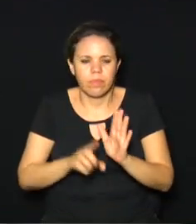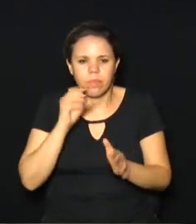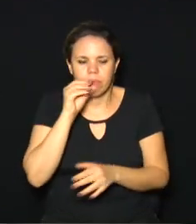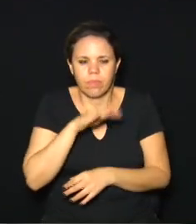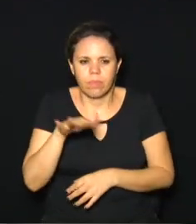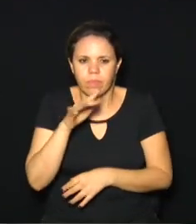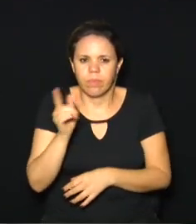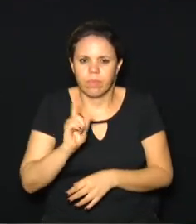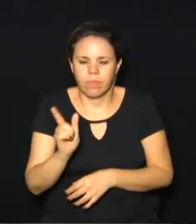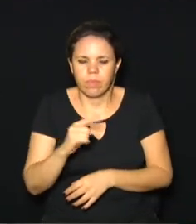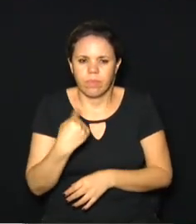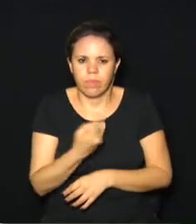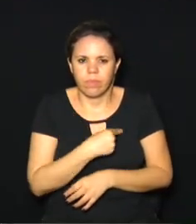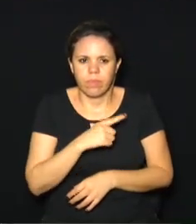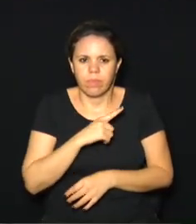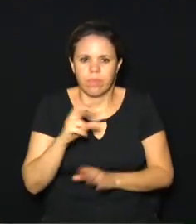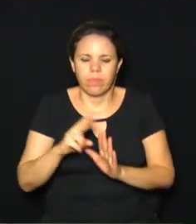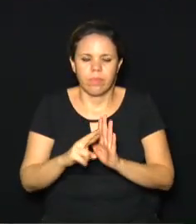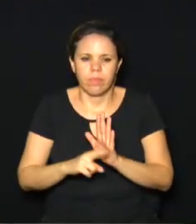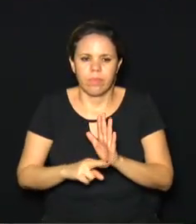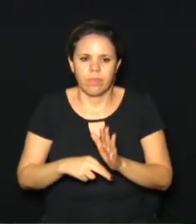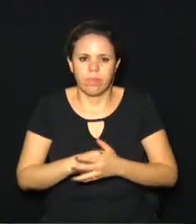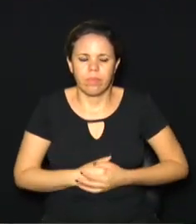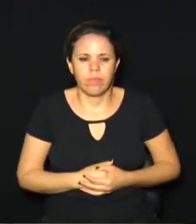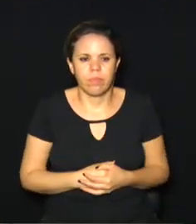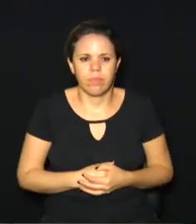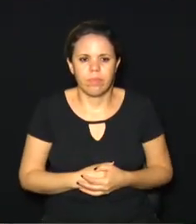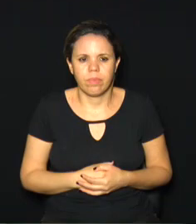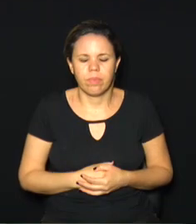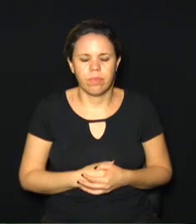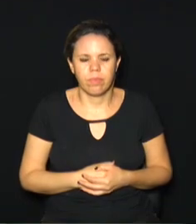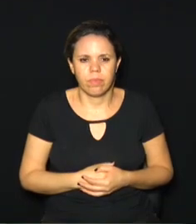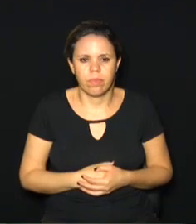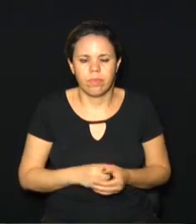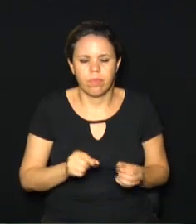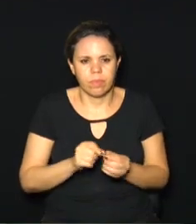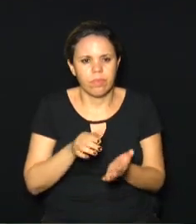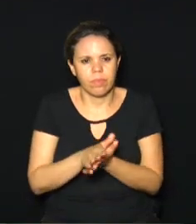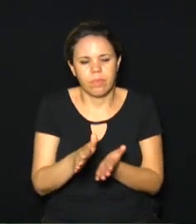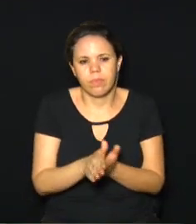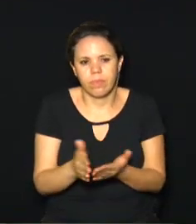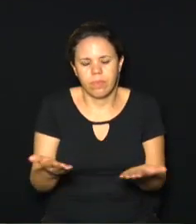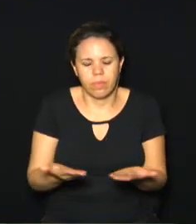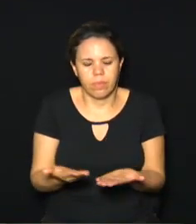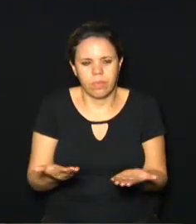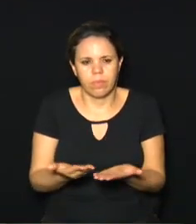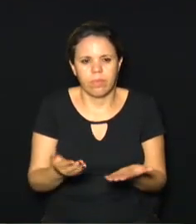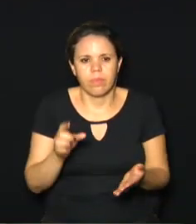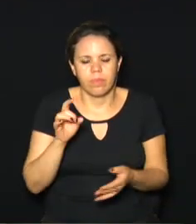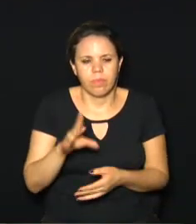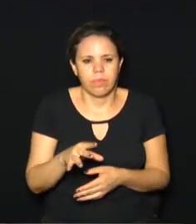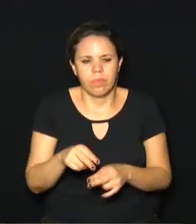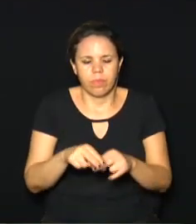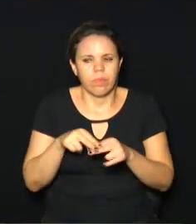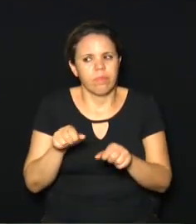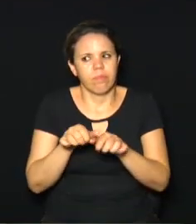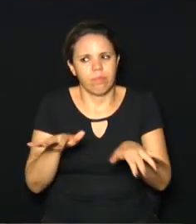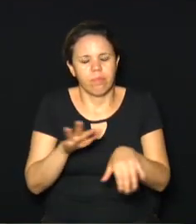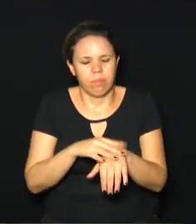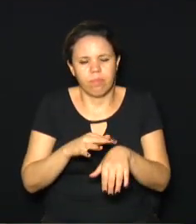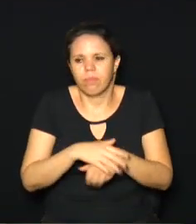trabalhadores. É claro que nós temos algumas regras excepcionais que foram editadas agora por conta da situação da